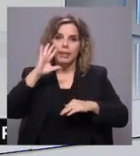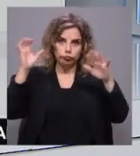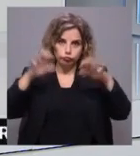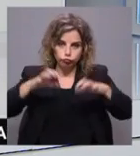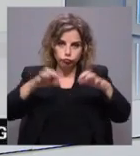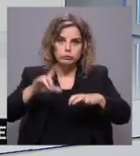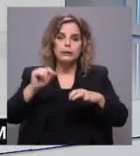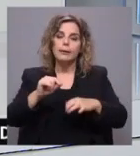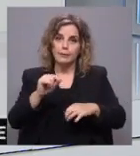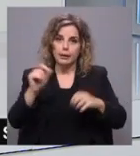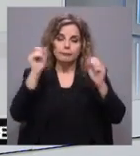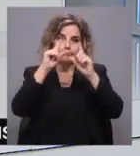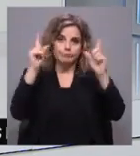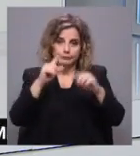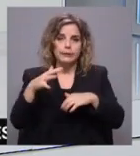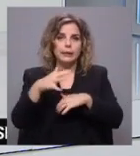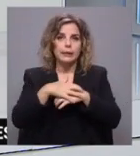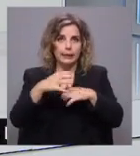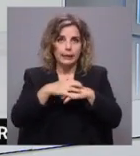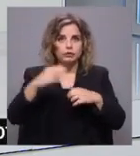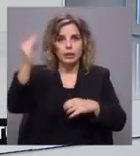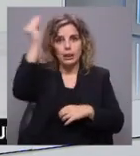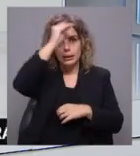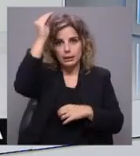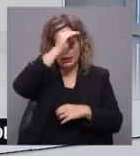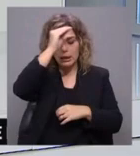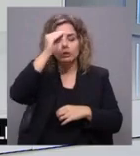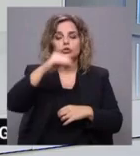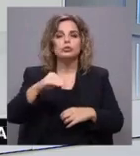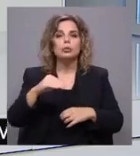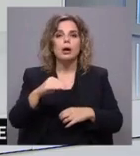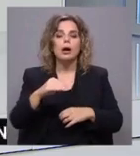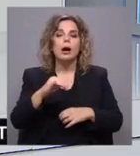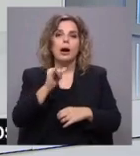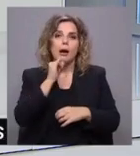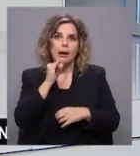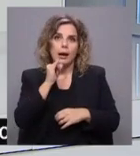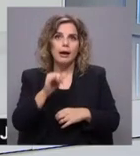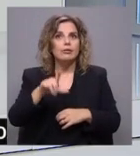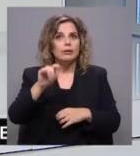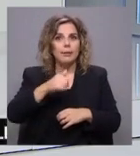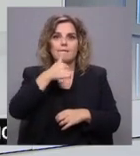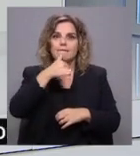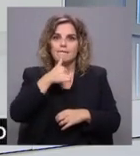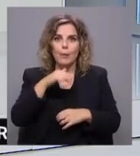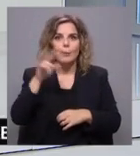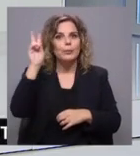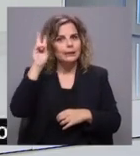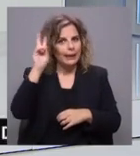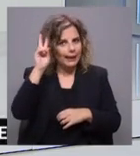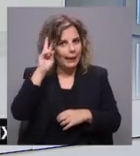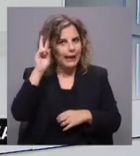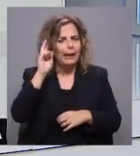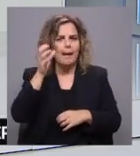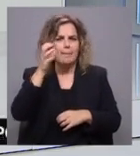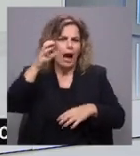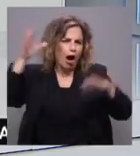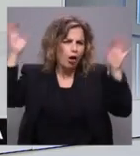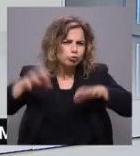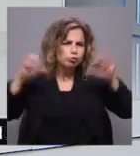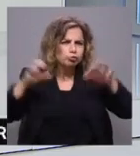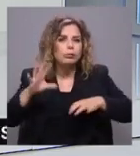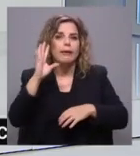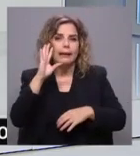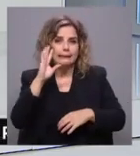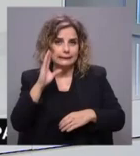laranja para a região do Alentejo e do Algarve e até vermelho na região de Porto Alegre, precipitação muito forte durante a tarde. A